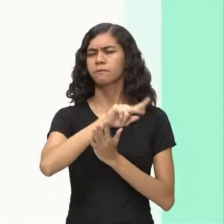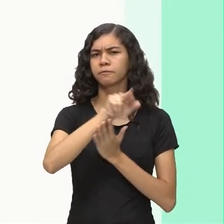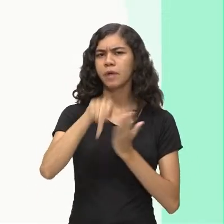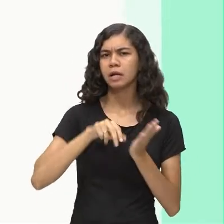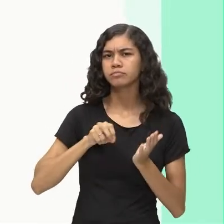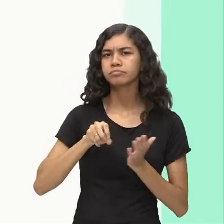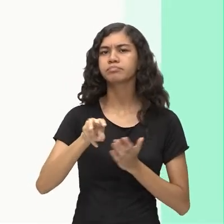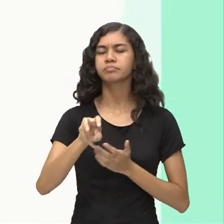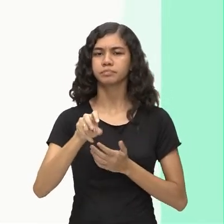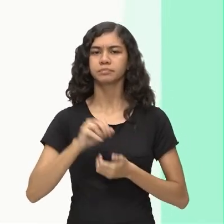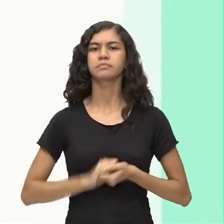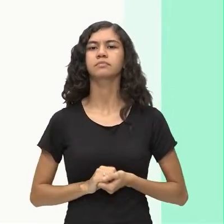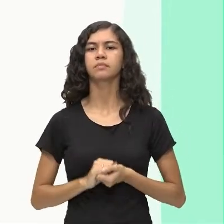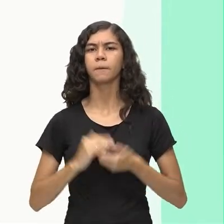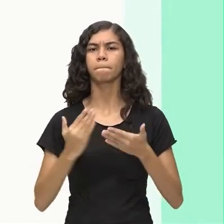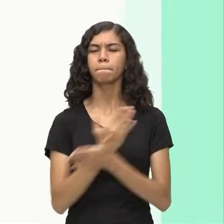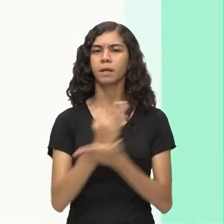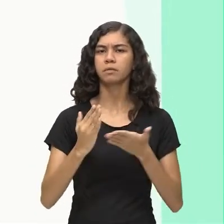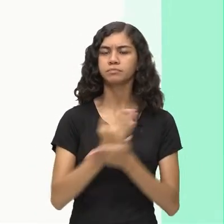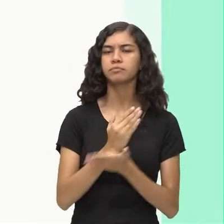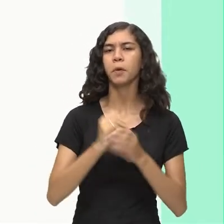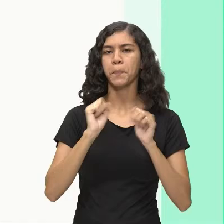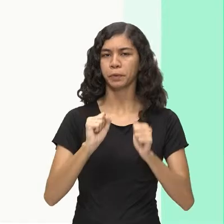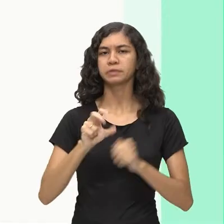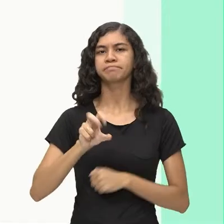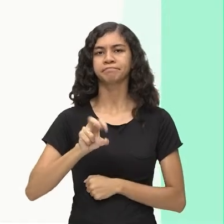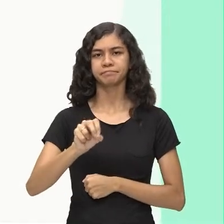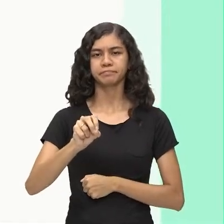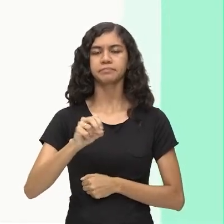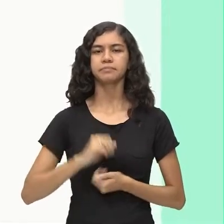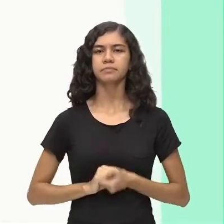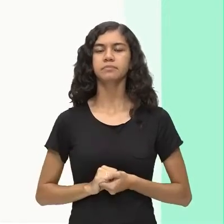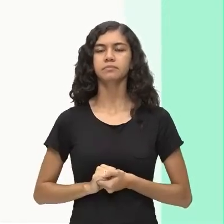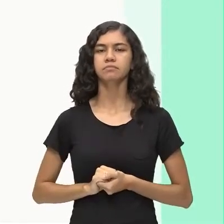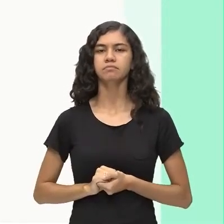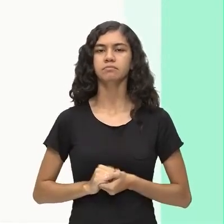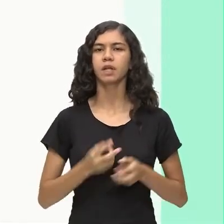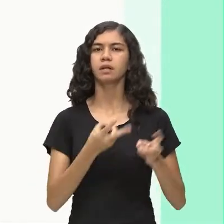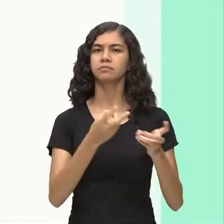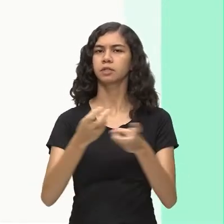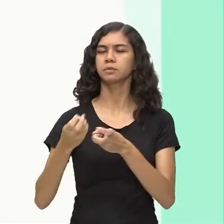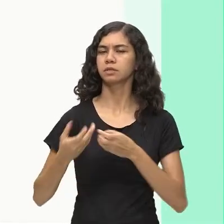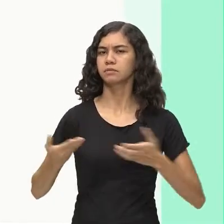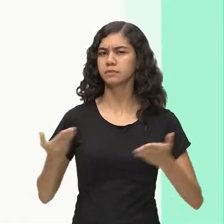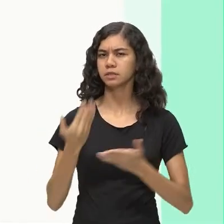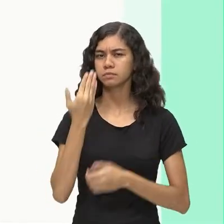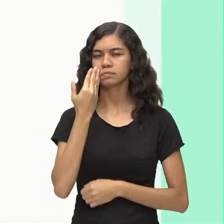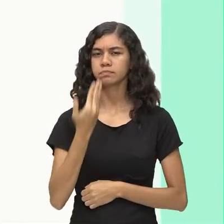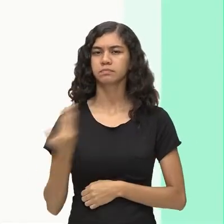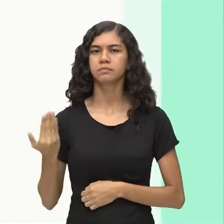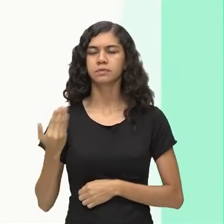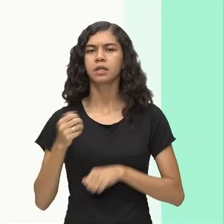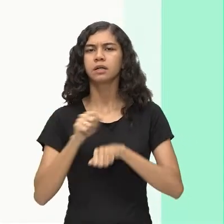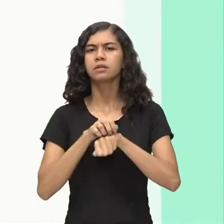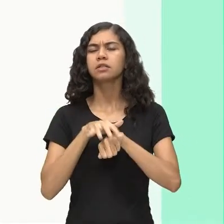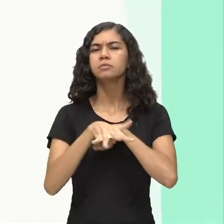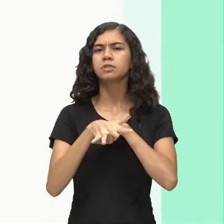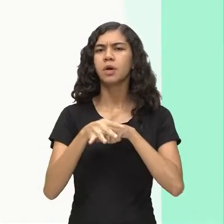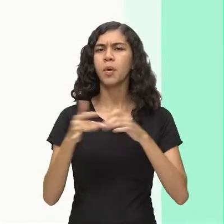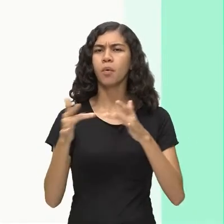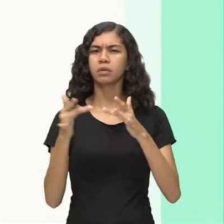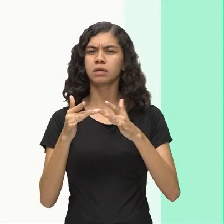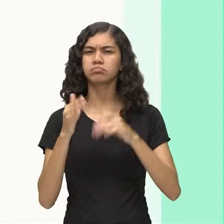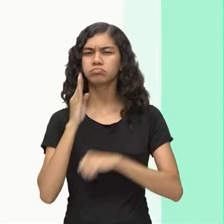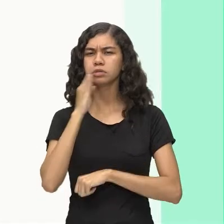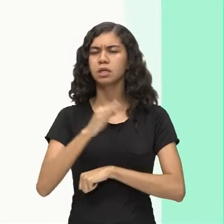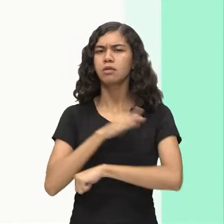aí alguns deles é que vão causar câncer. Então a gente vai observar aqui que a transmissão do HPV se dá por contato direto com a